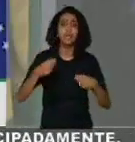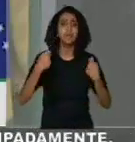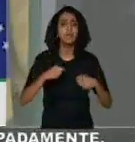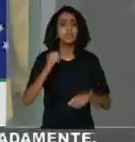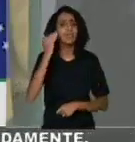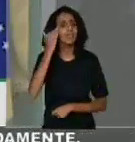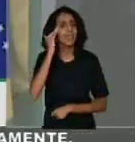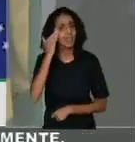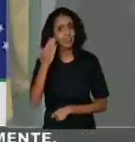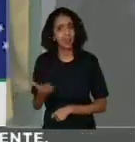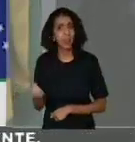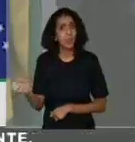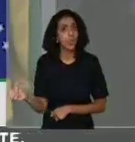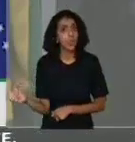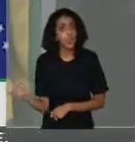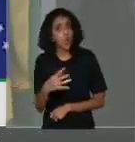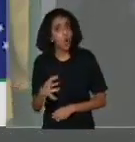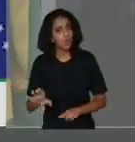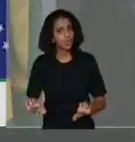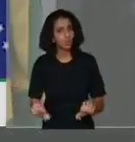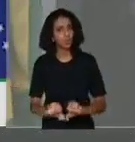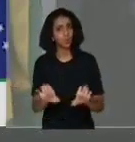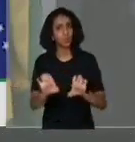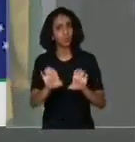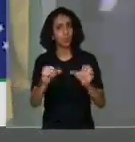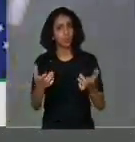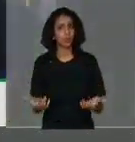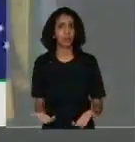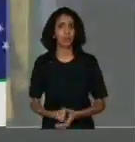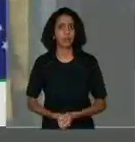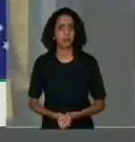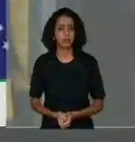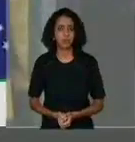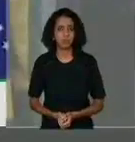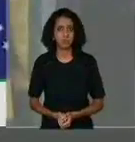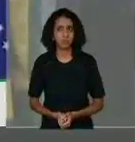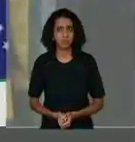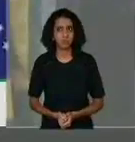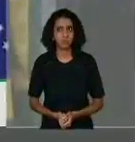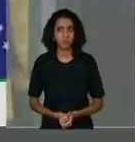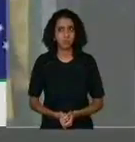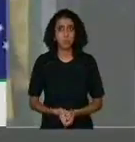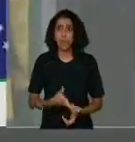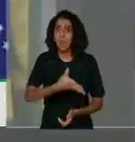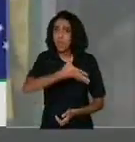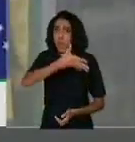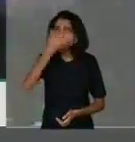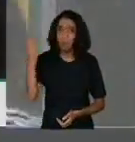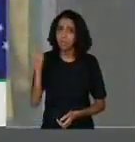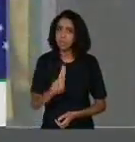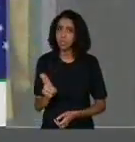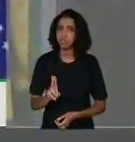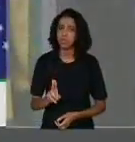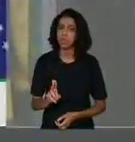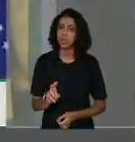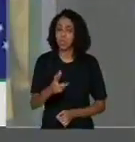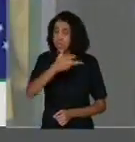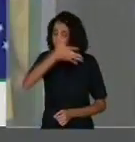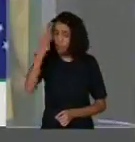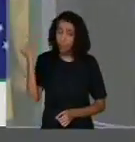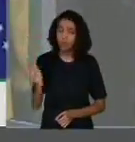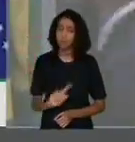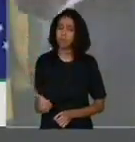entenderem numa nova estrutura de funcionamento do país. Não esqueça da partida dobrada. Receita e